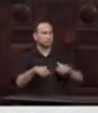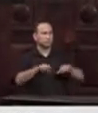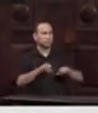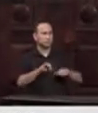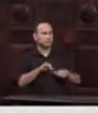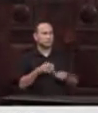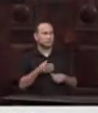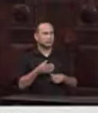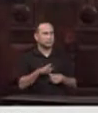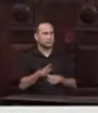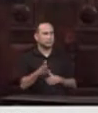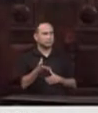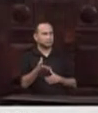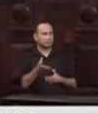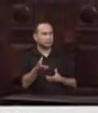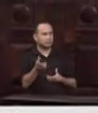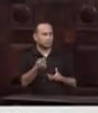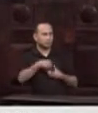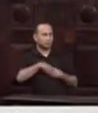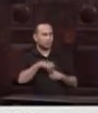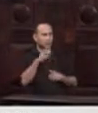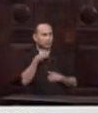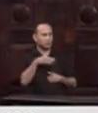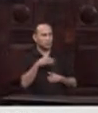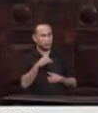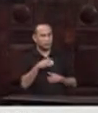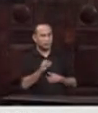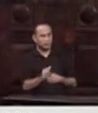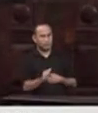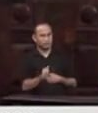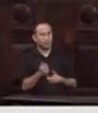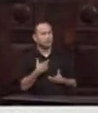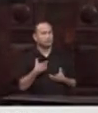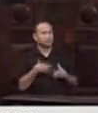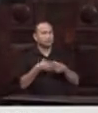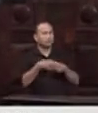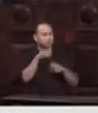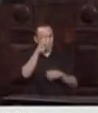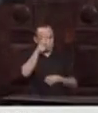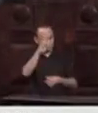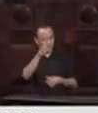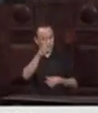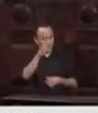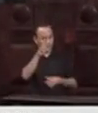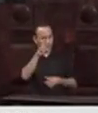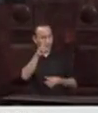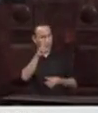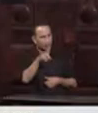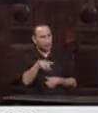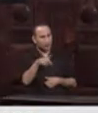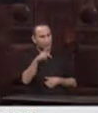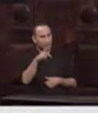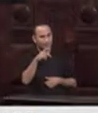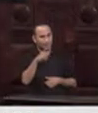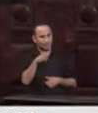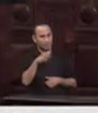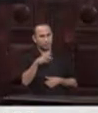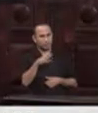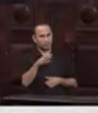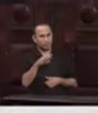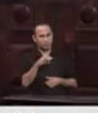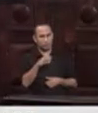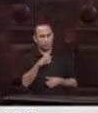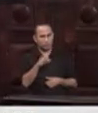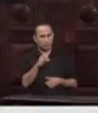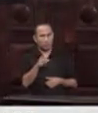para a recuperação da economia. E queiram ou não, o carro-chefe da economia fluminense é o petróleo, é a indústria de óleo e gás,